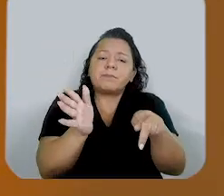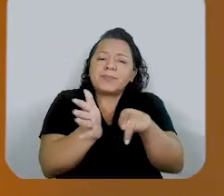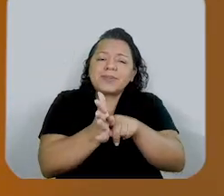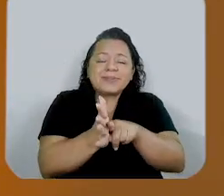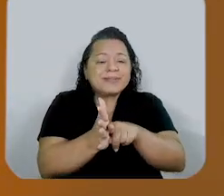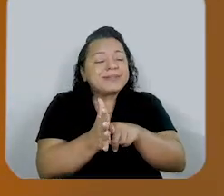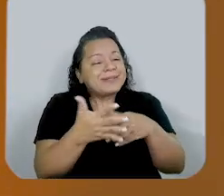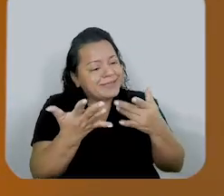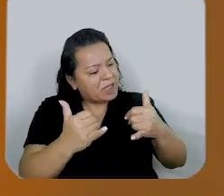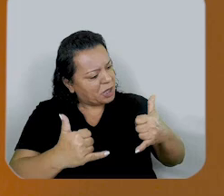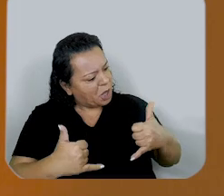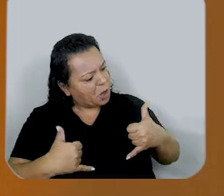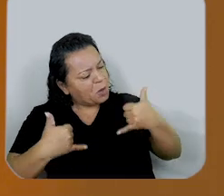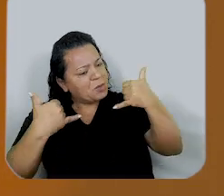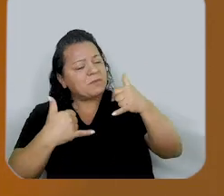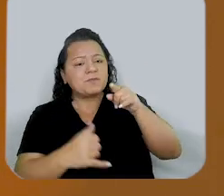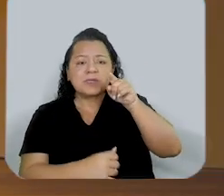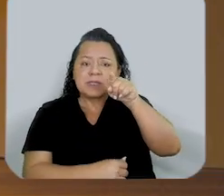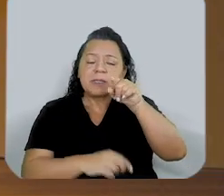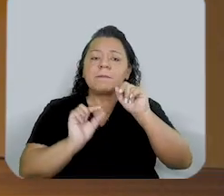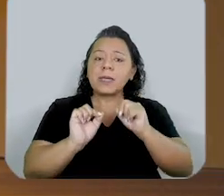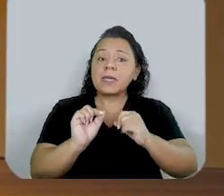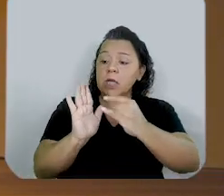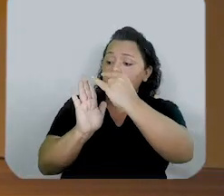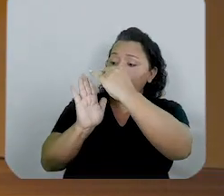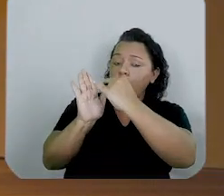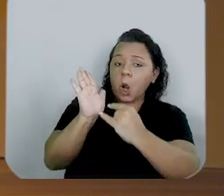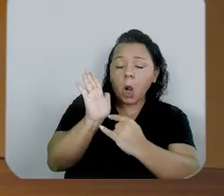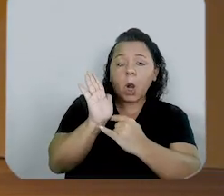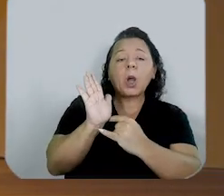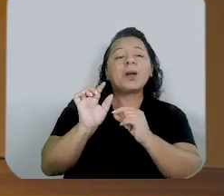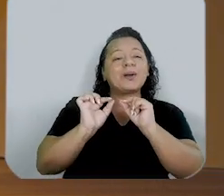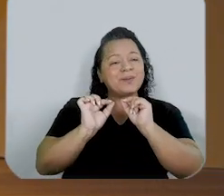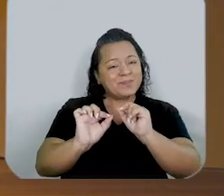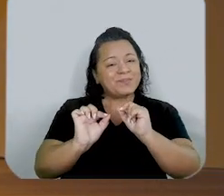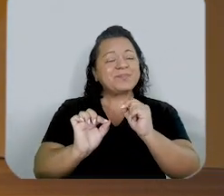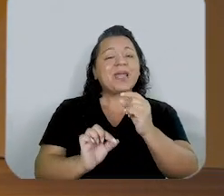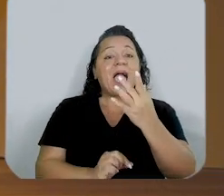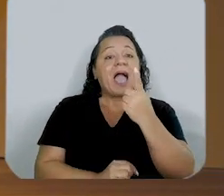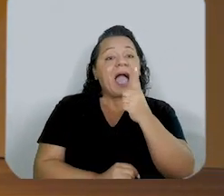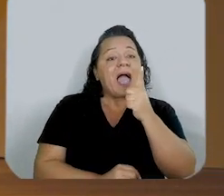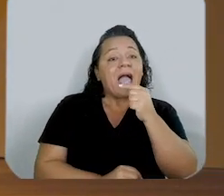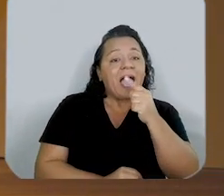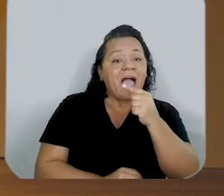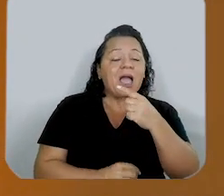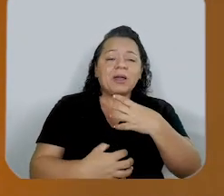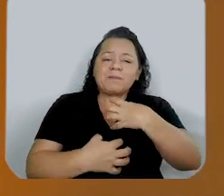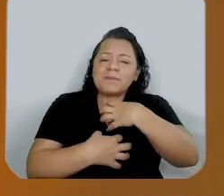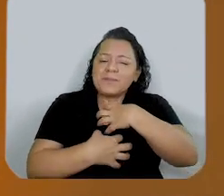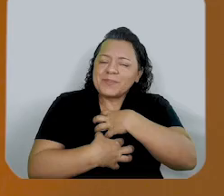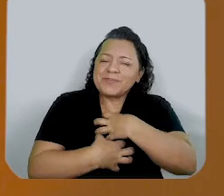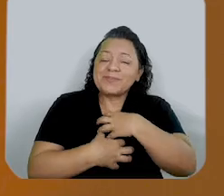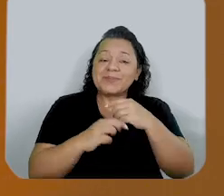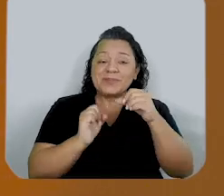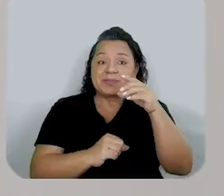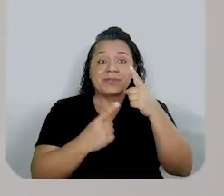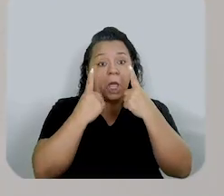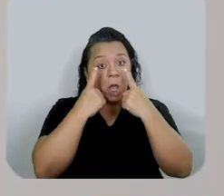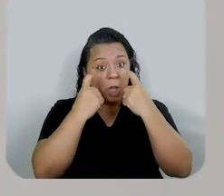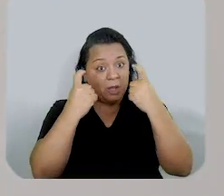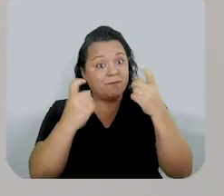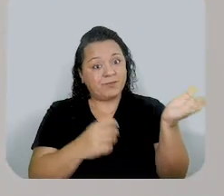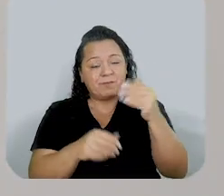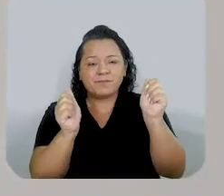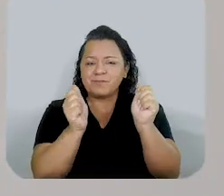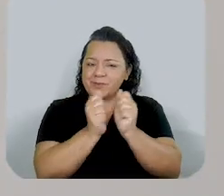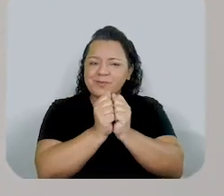Clarinda, tenho muito orgulho de dizer que você também participa do nosso documentário Águas que Me Tocam, algumas cenas gravadas aí em Manaus. Estou curioso, vamos ver